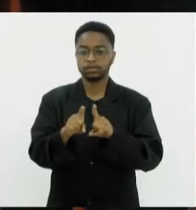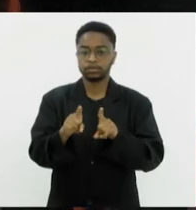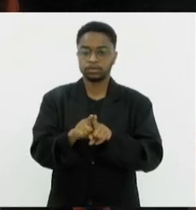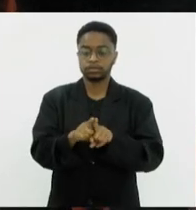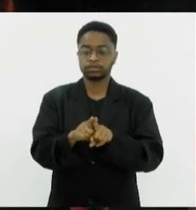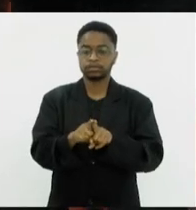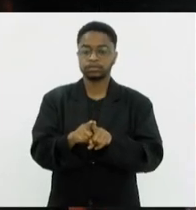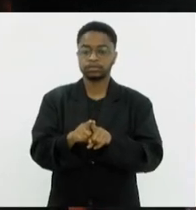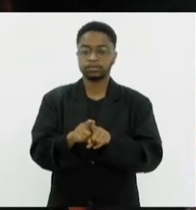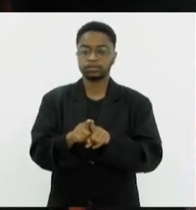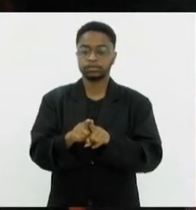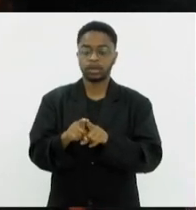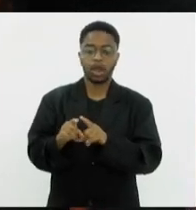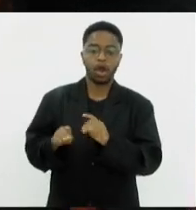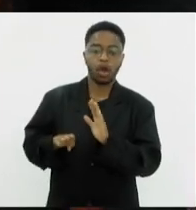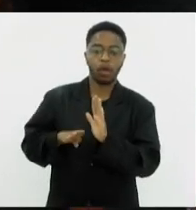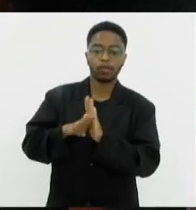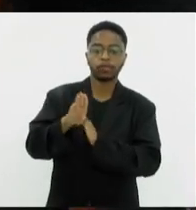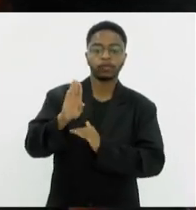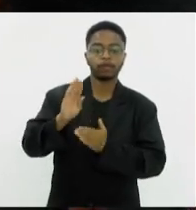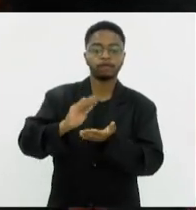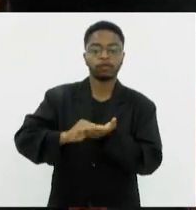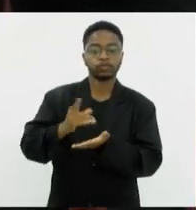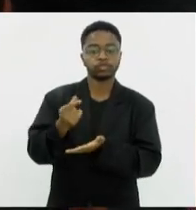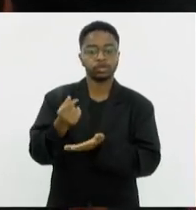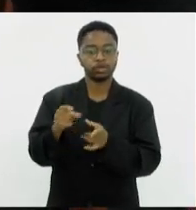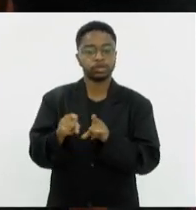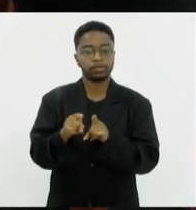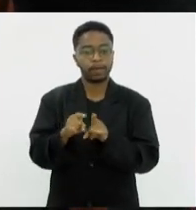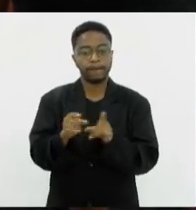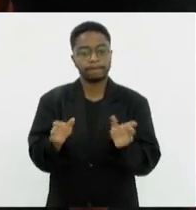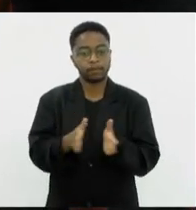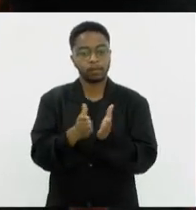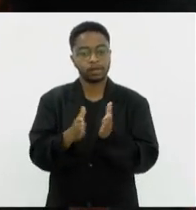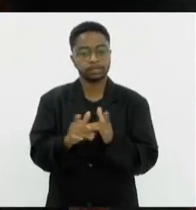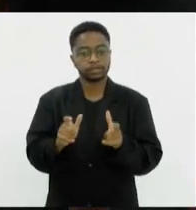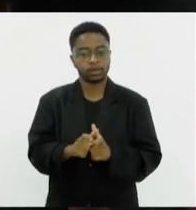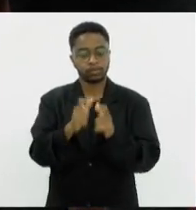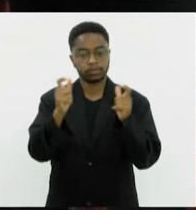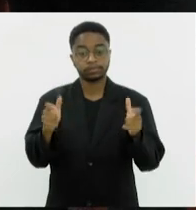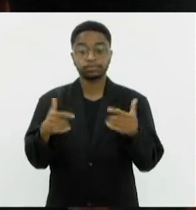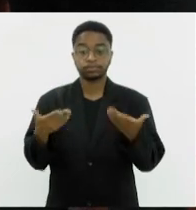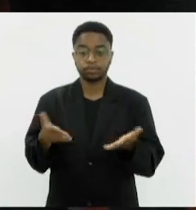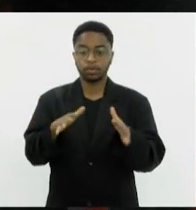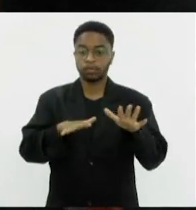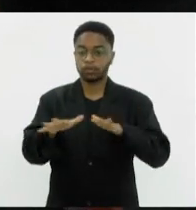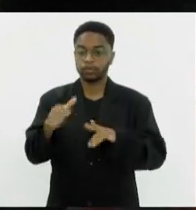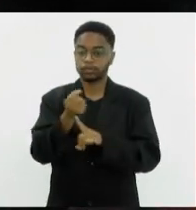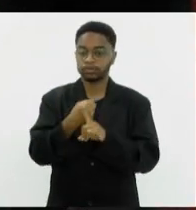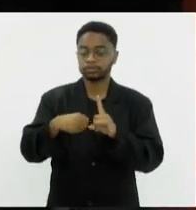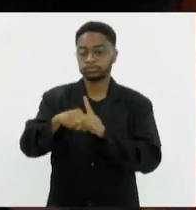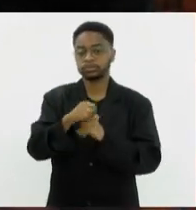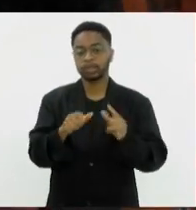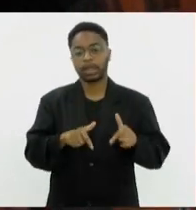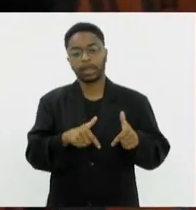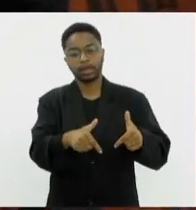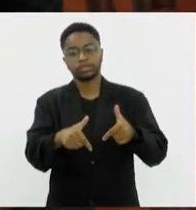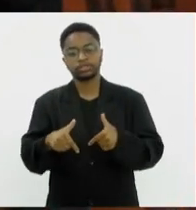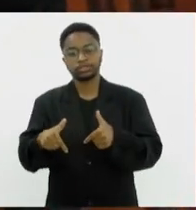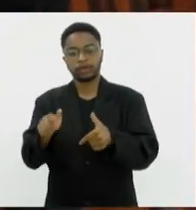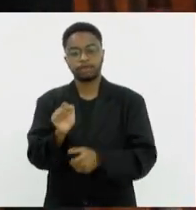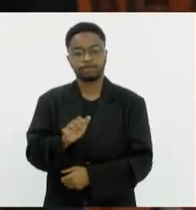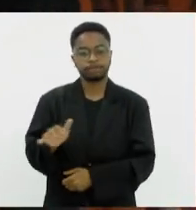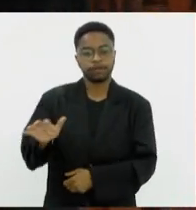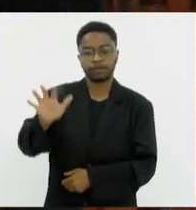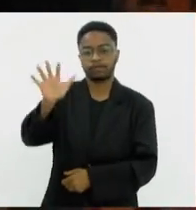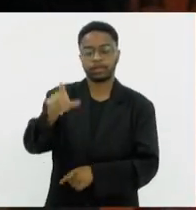o crescimento da miséria e da extrema pobreza. E como agiram os movimentos sociais nos territórios, nas favelas e